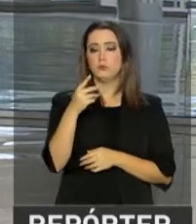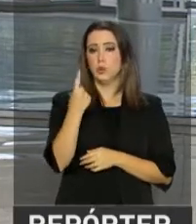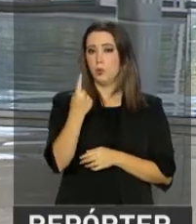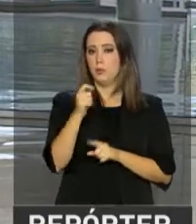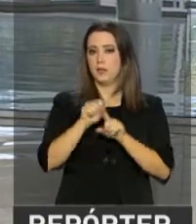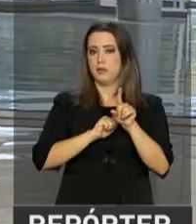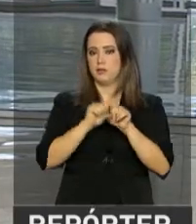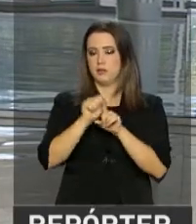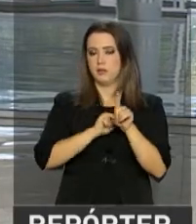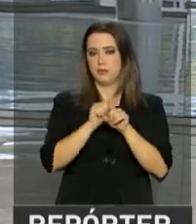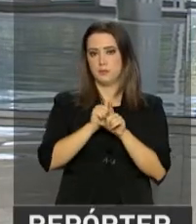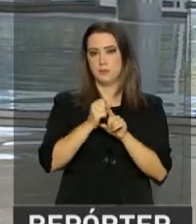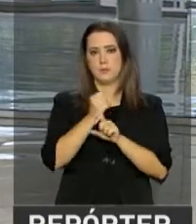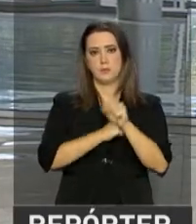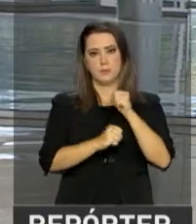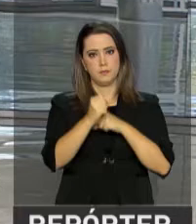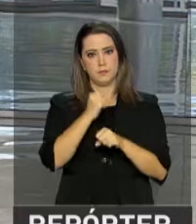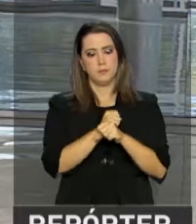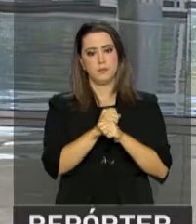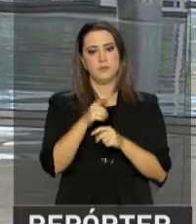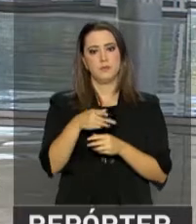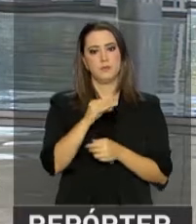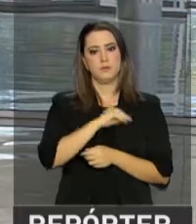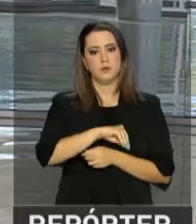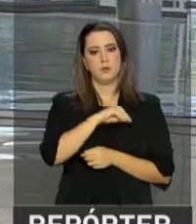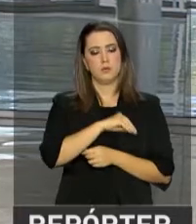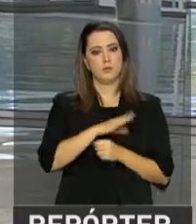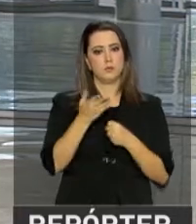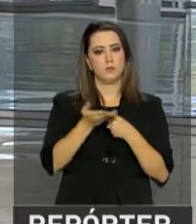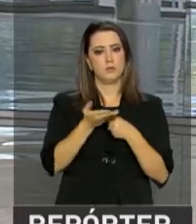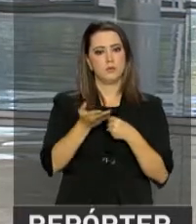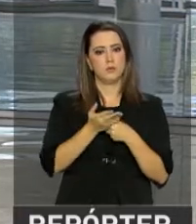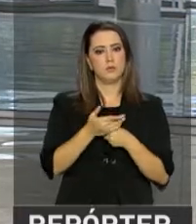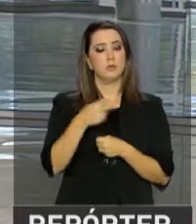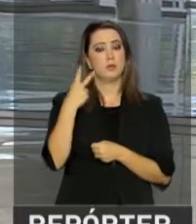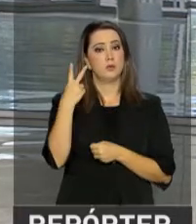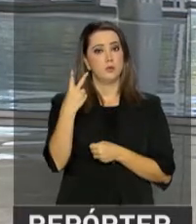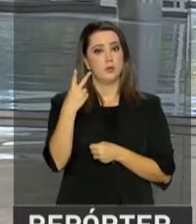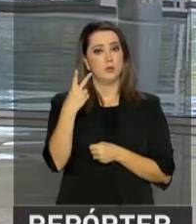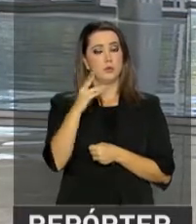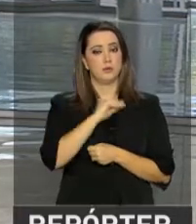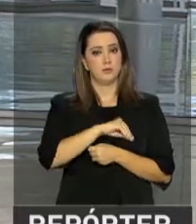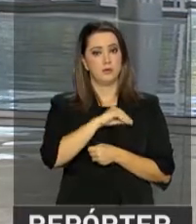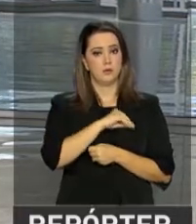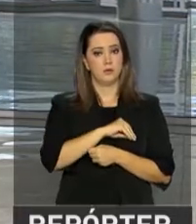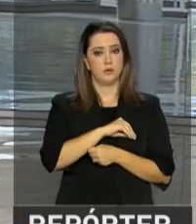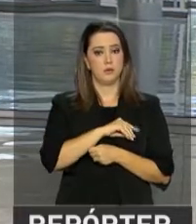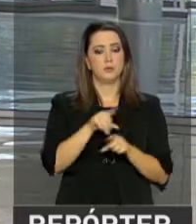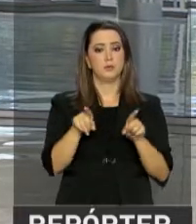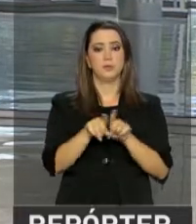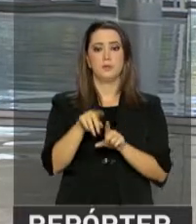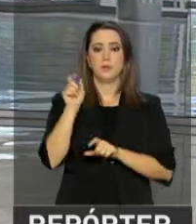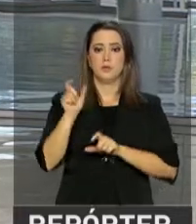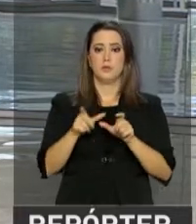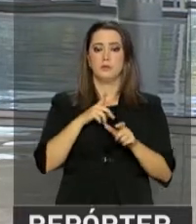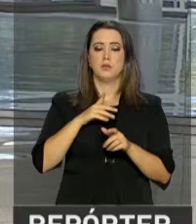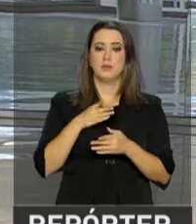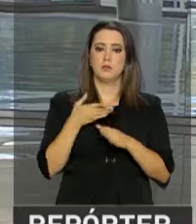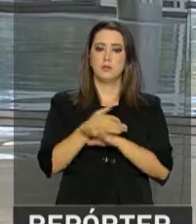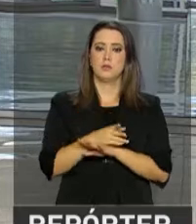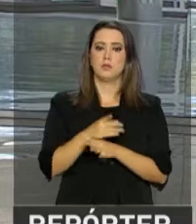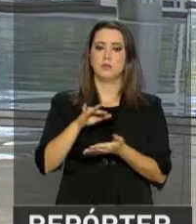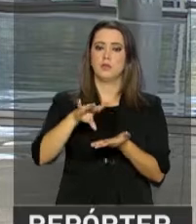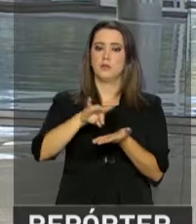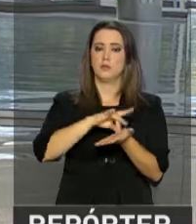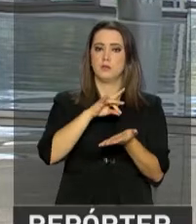um mês no ano passado, com remuneração média de até 2 salários mínimos. Além disso, o trabalhador tem que estar